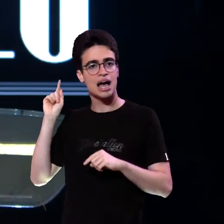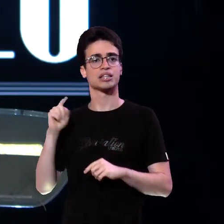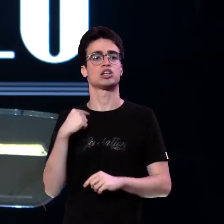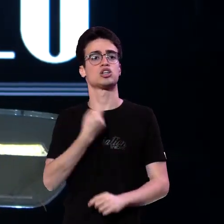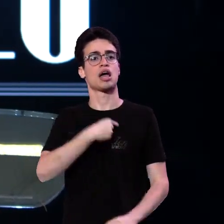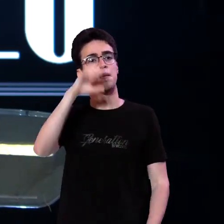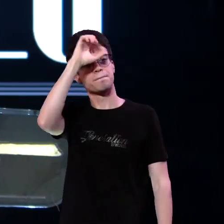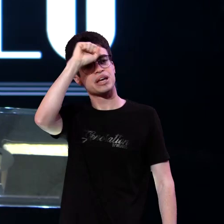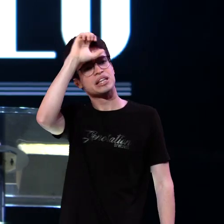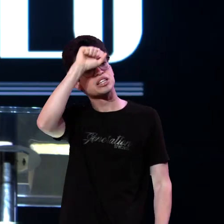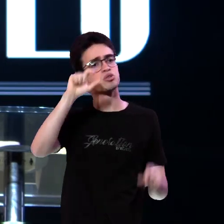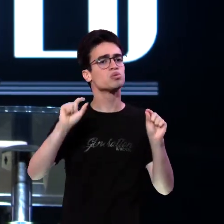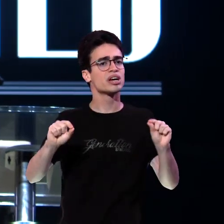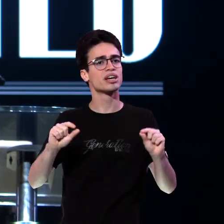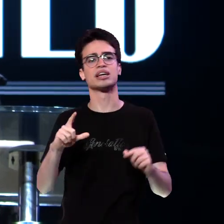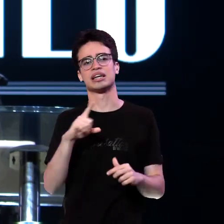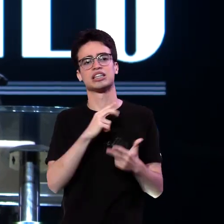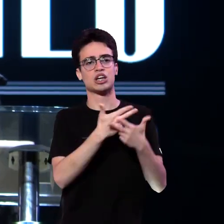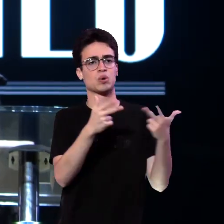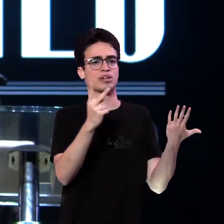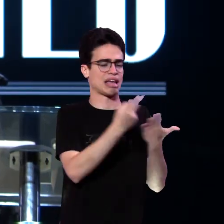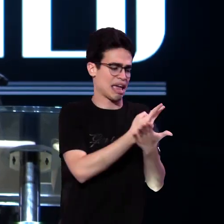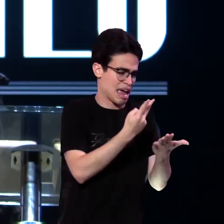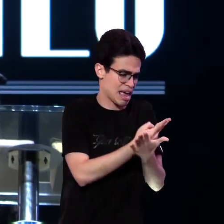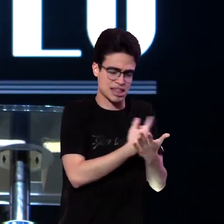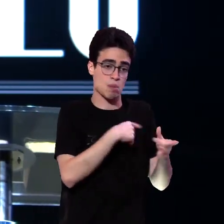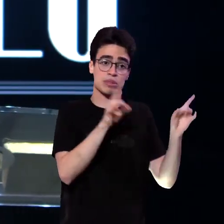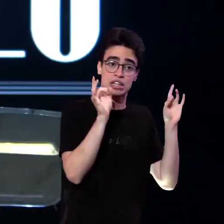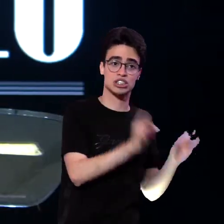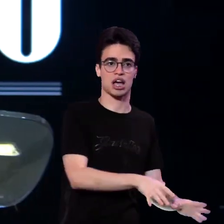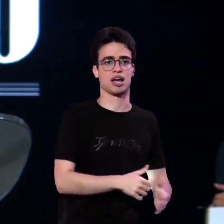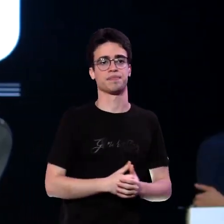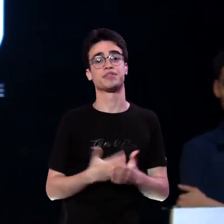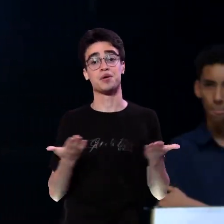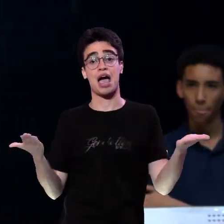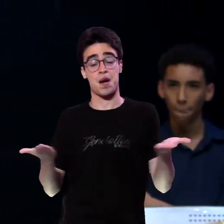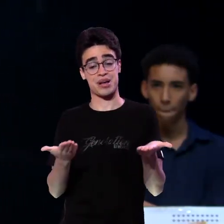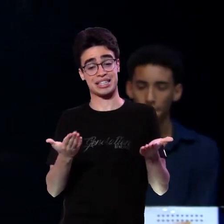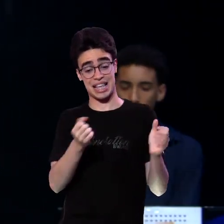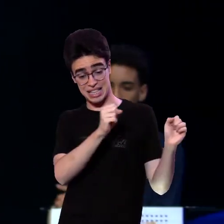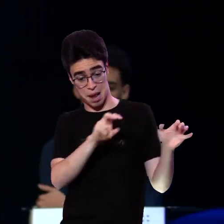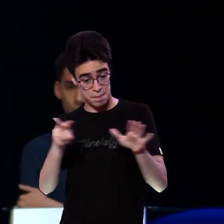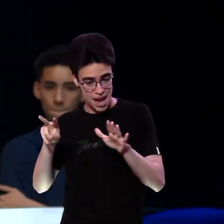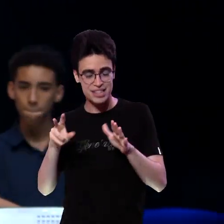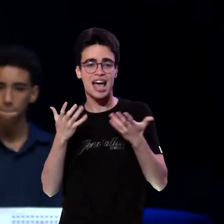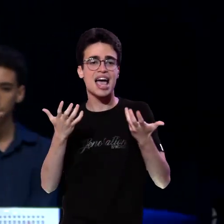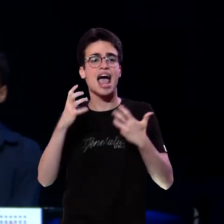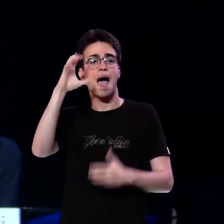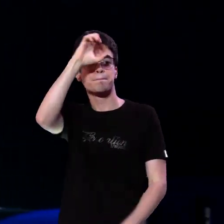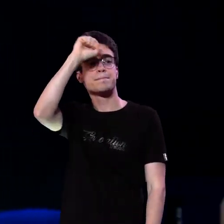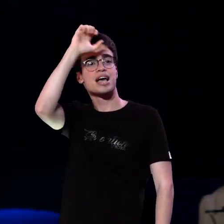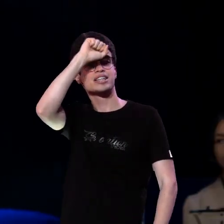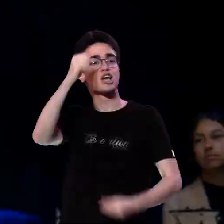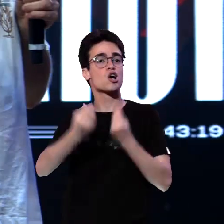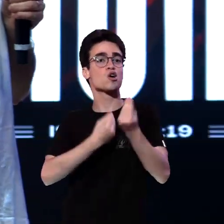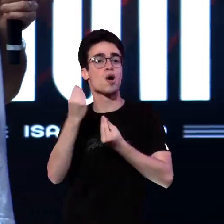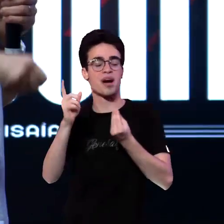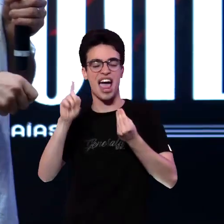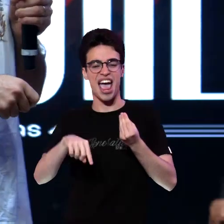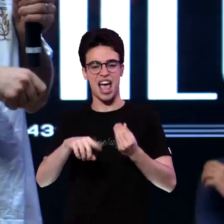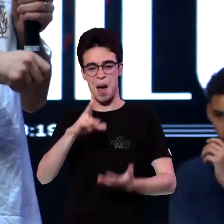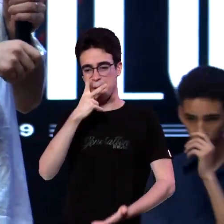basta em algumas atitudes ruins. Essa semana nós vamos aprender sobre o Tribunal